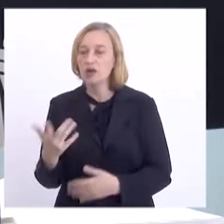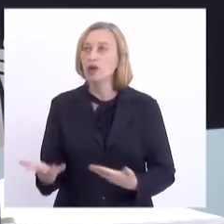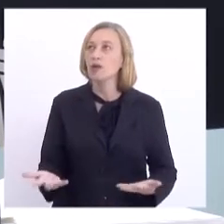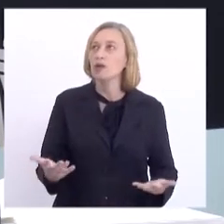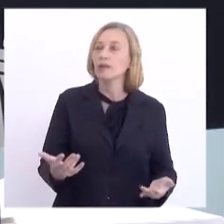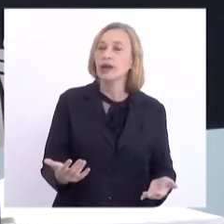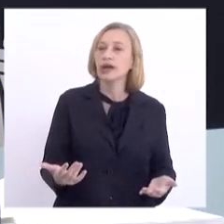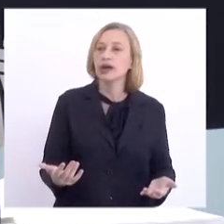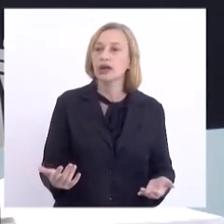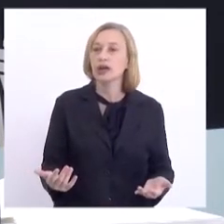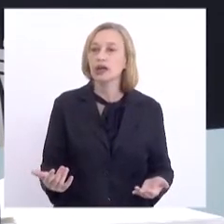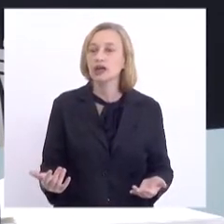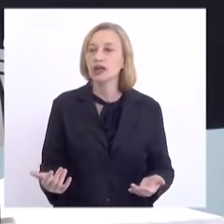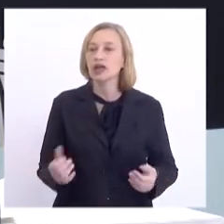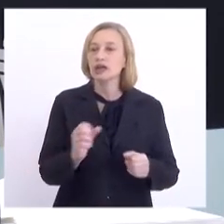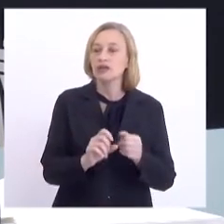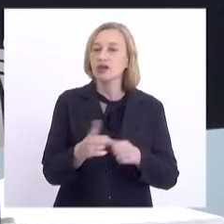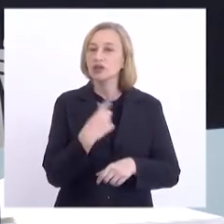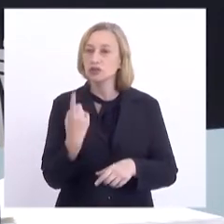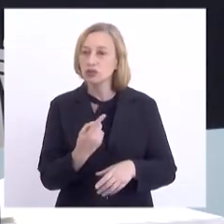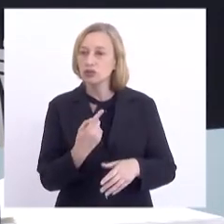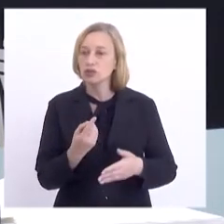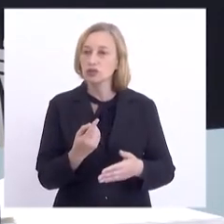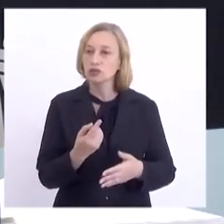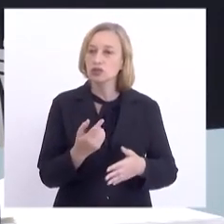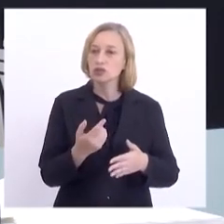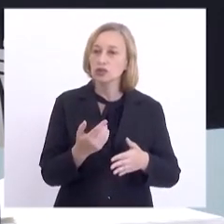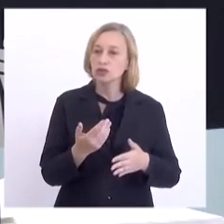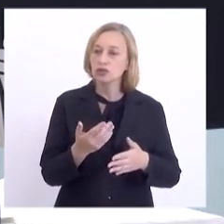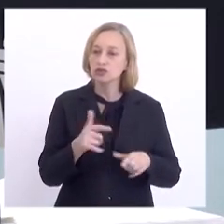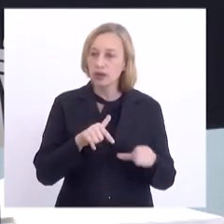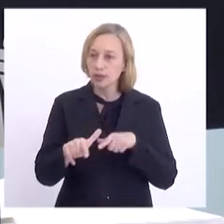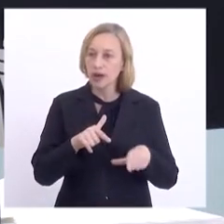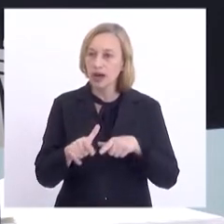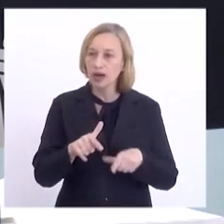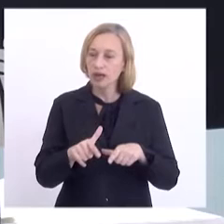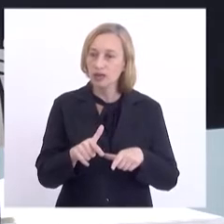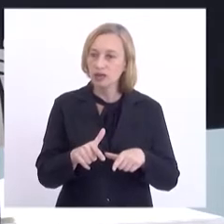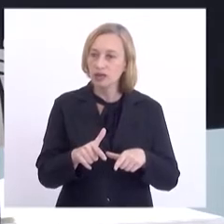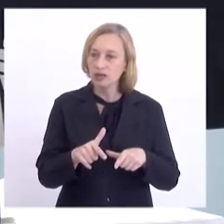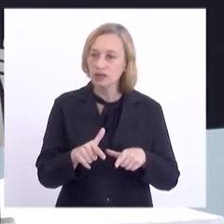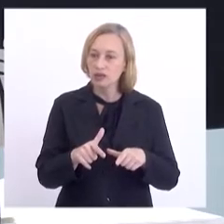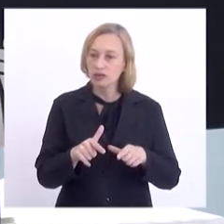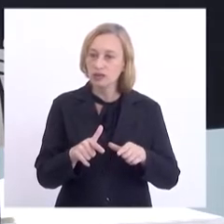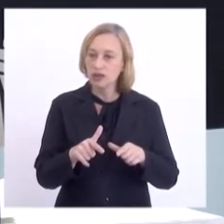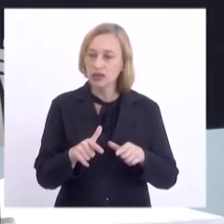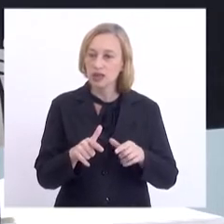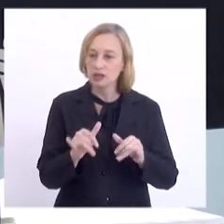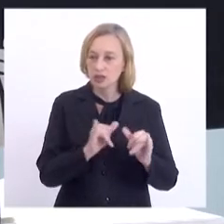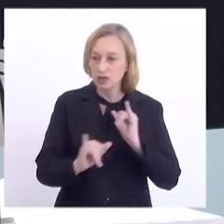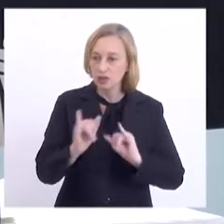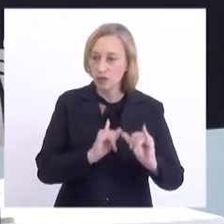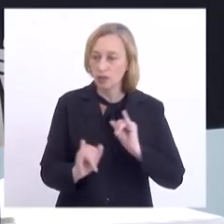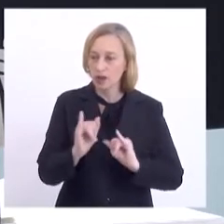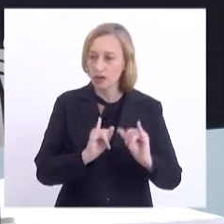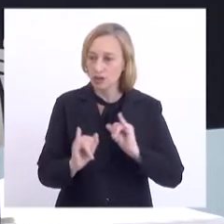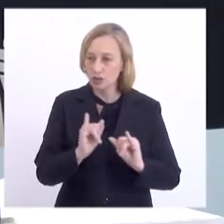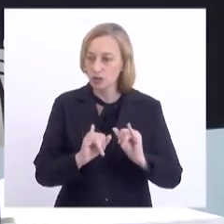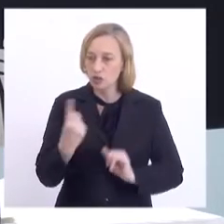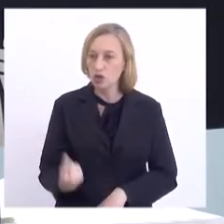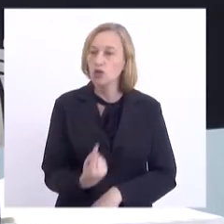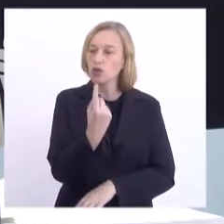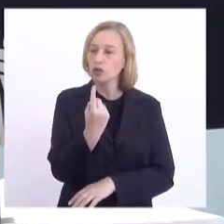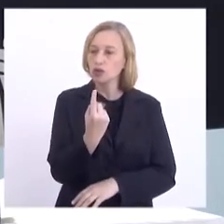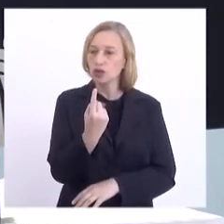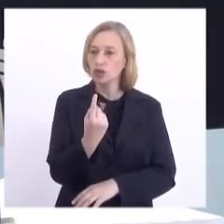fingir E aí faz o nosso tratamento é uma padronização faz uma certa padronização dessas informações prestadas pelas secretarias